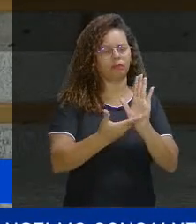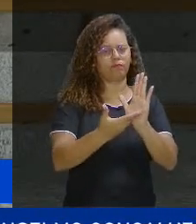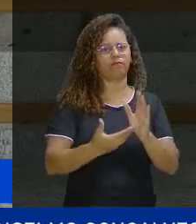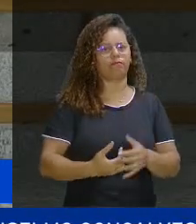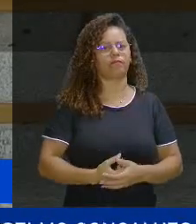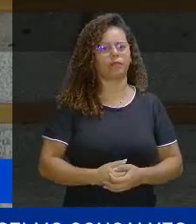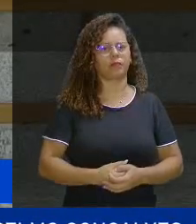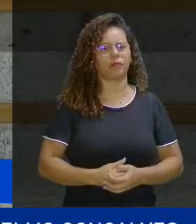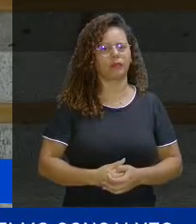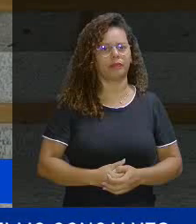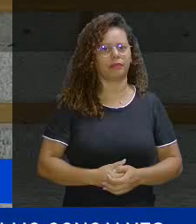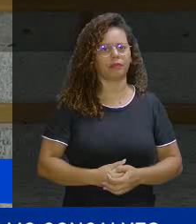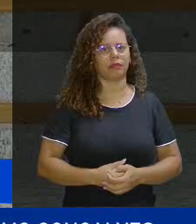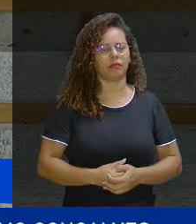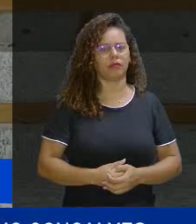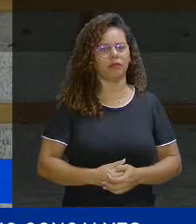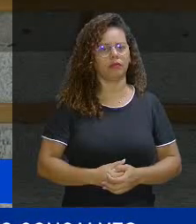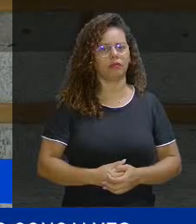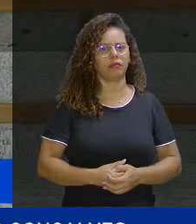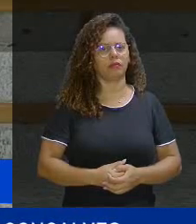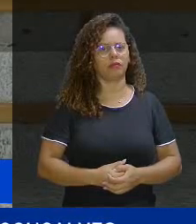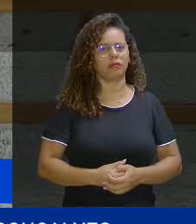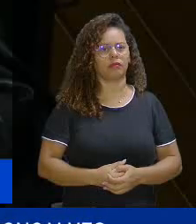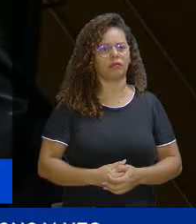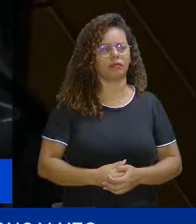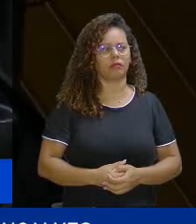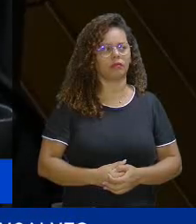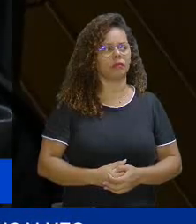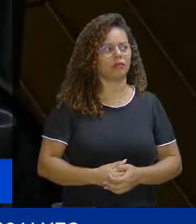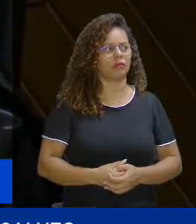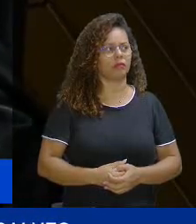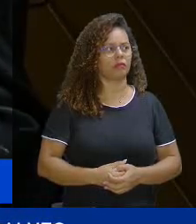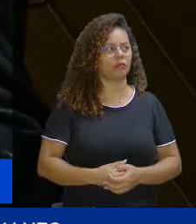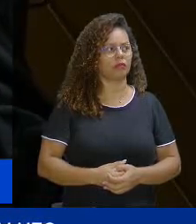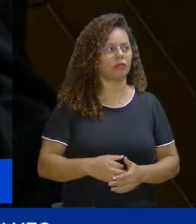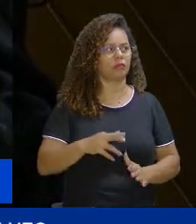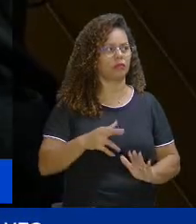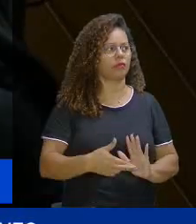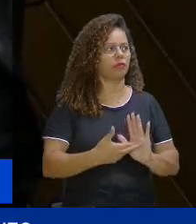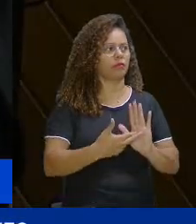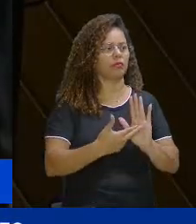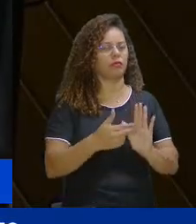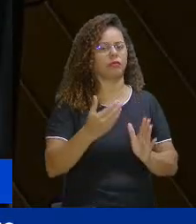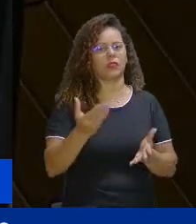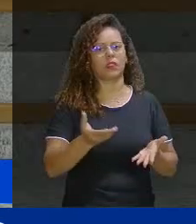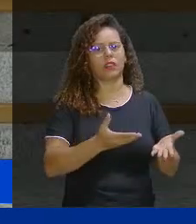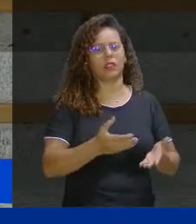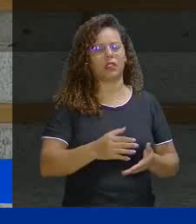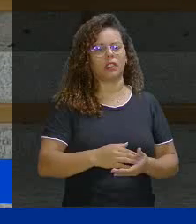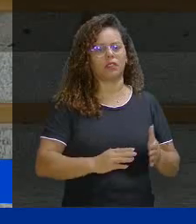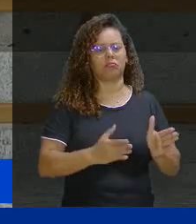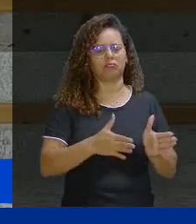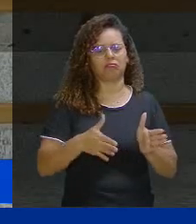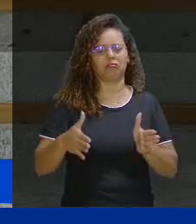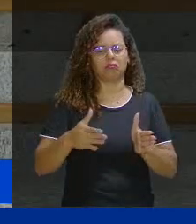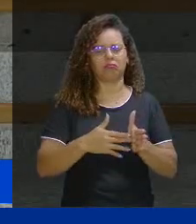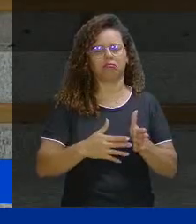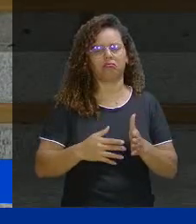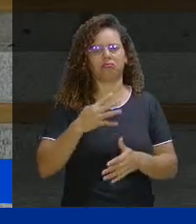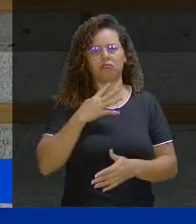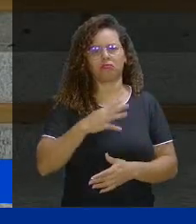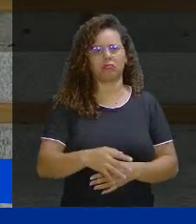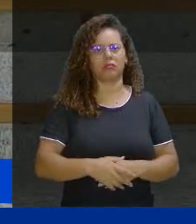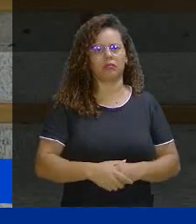Foco na parte central da mesa. Palavra, ilustre relator. O recurso é adequado e tempestivo, dele conheço. Alguma objeção ao